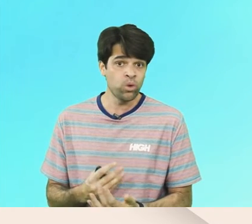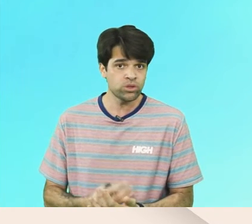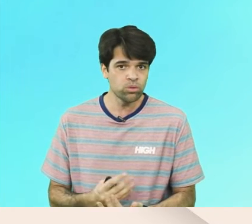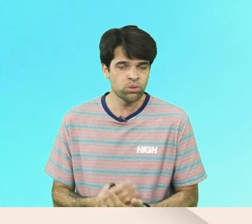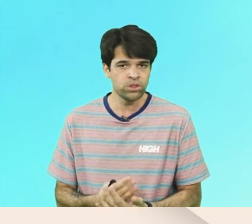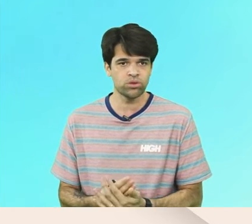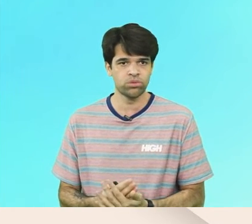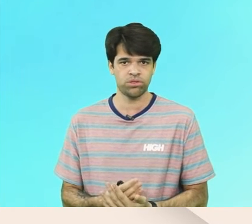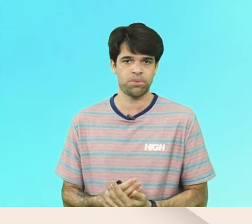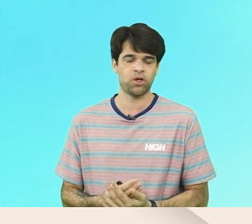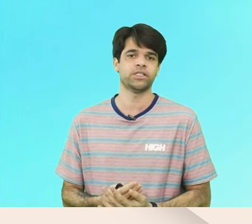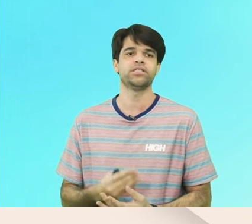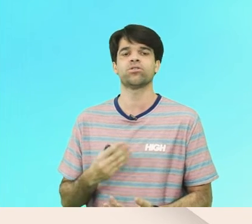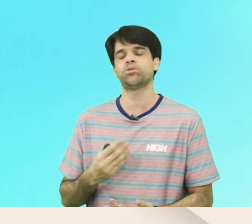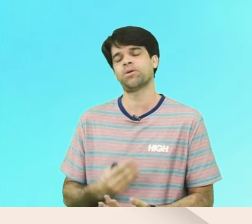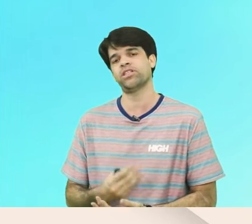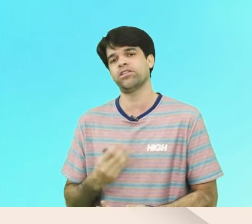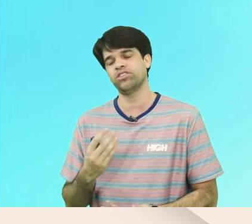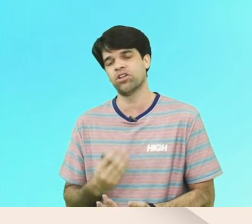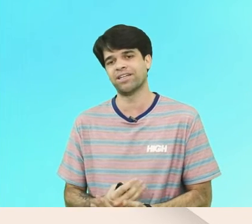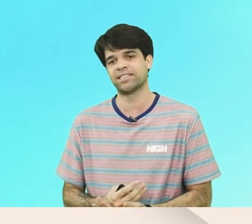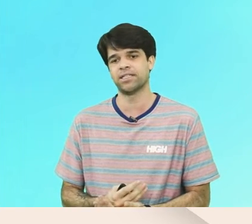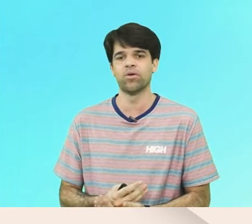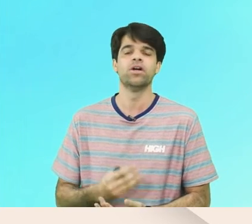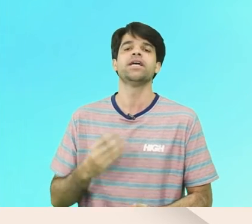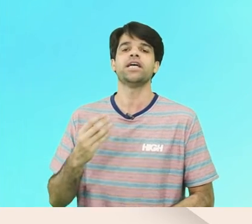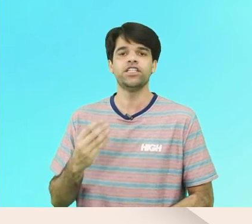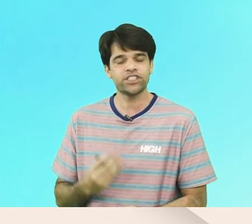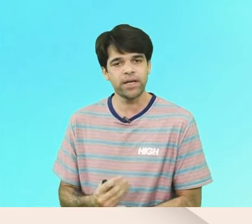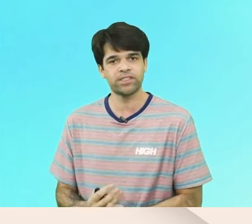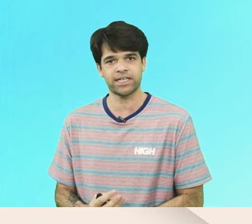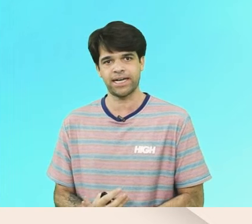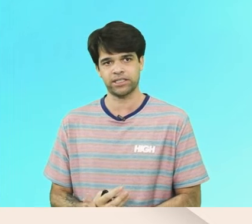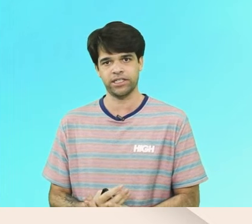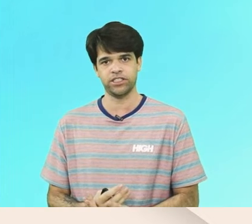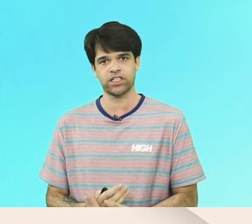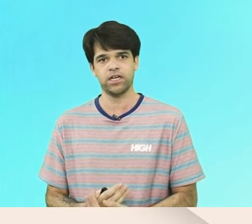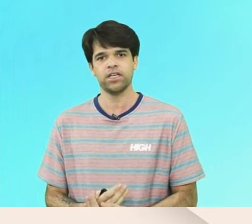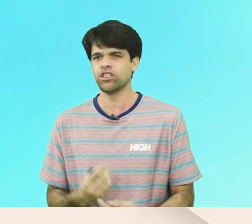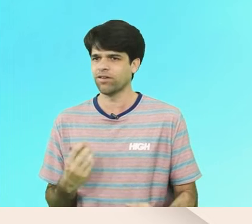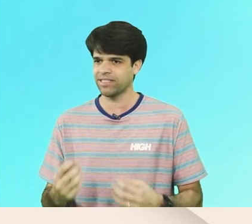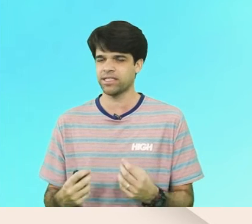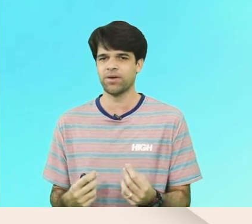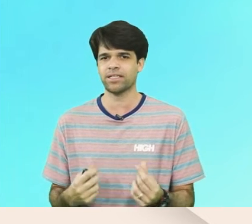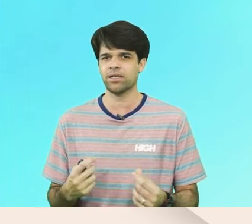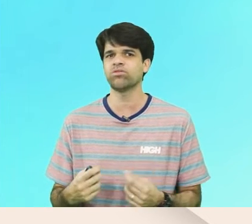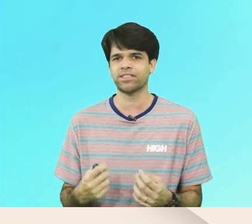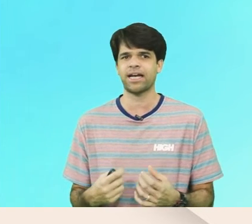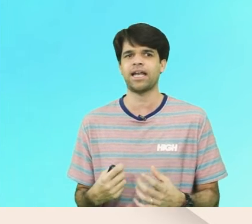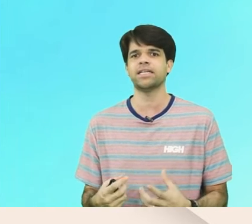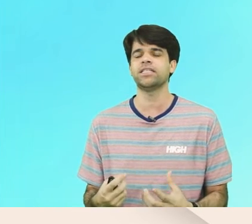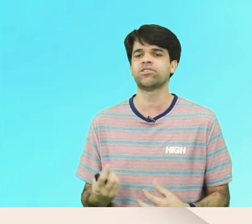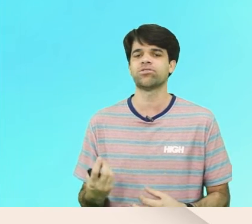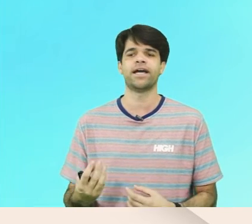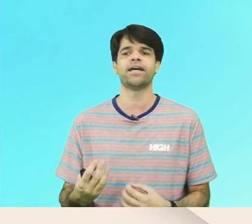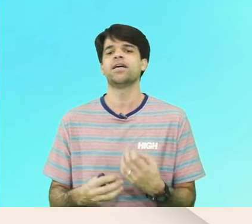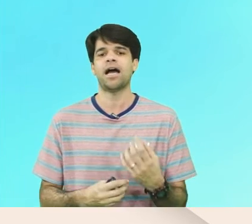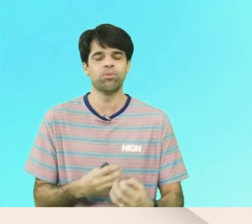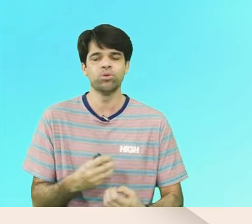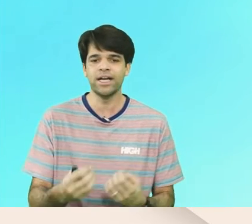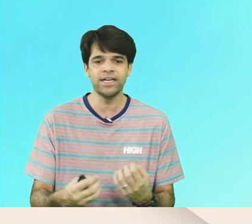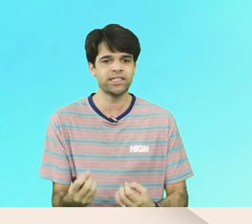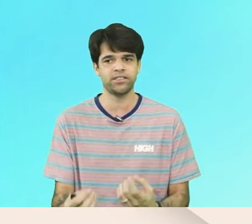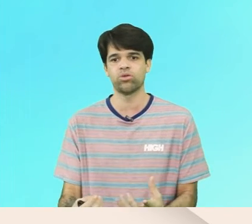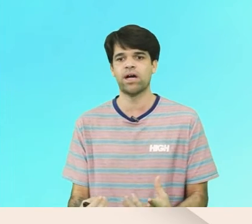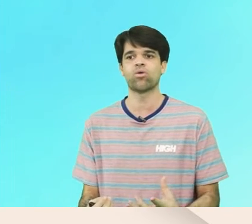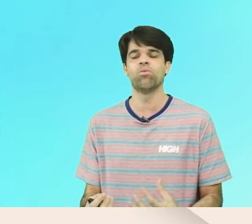E é muito, muito, muito importante que os projetos de inovação eles tenham essa característica. Inovação ela está muito atrelada a isso, né?